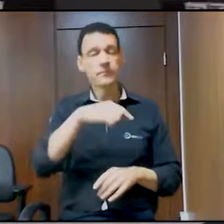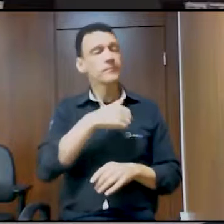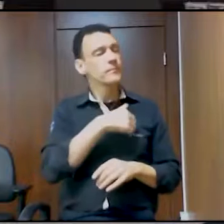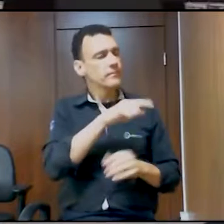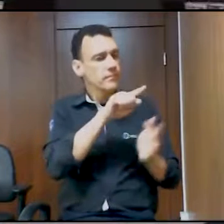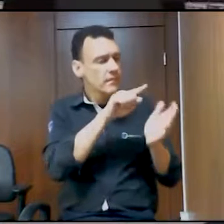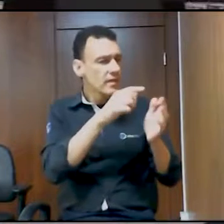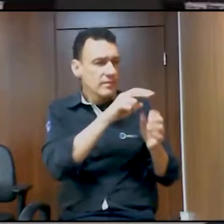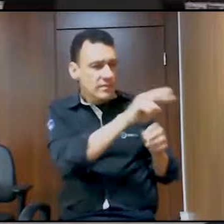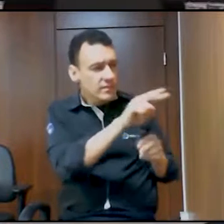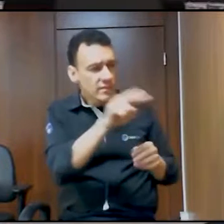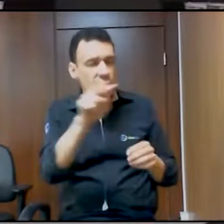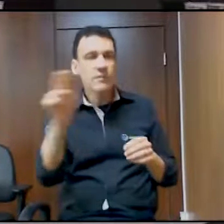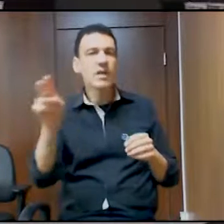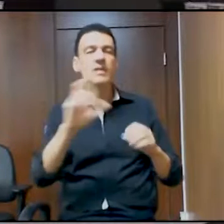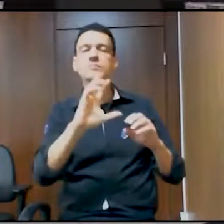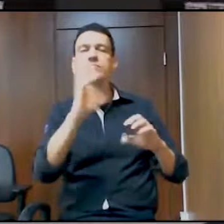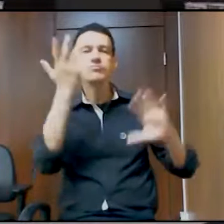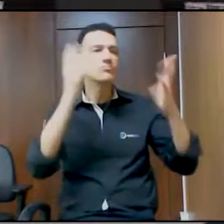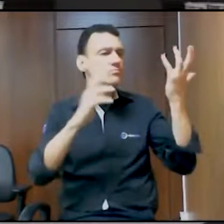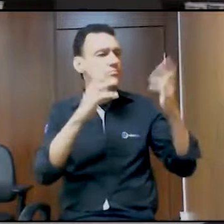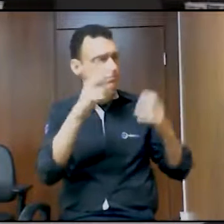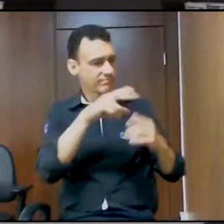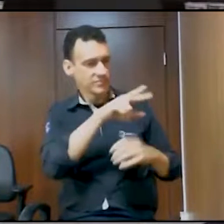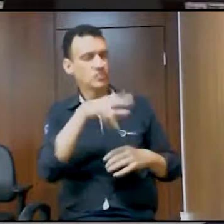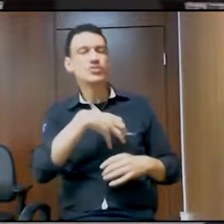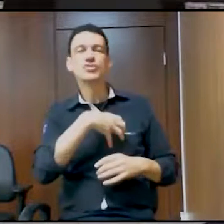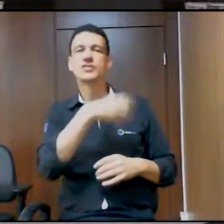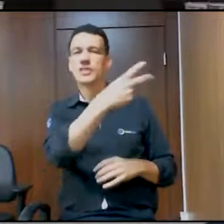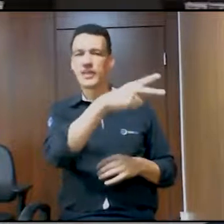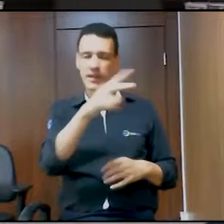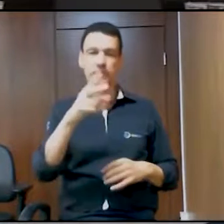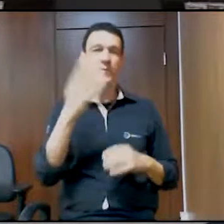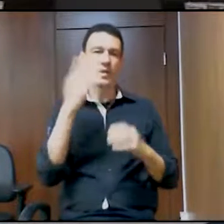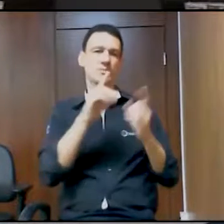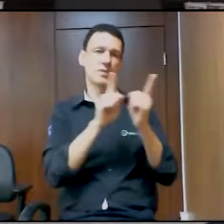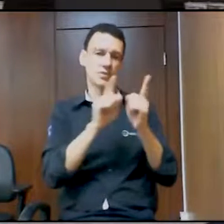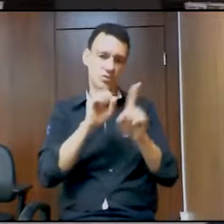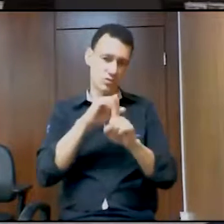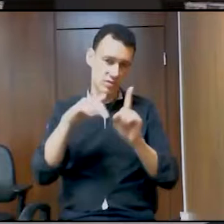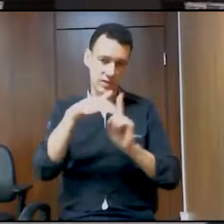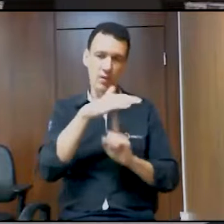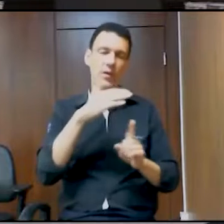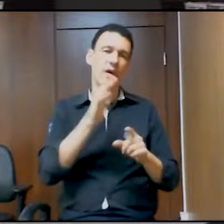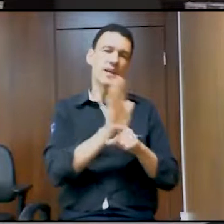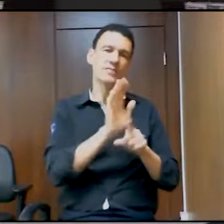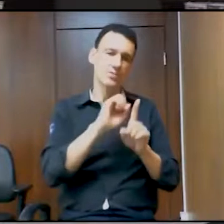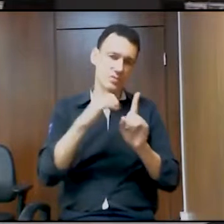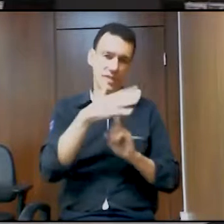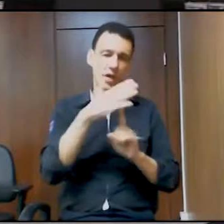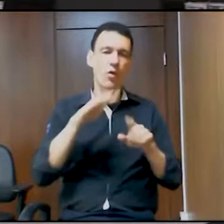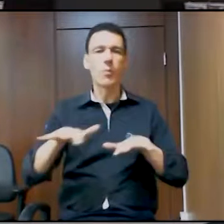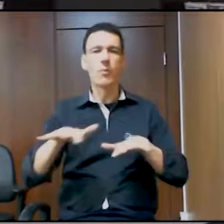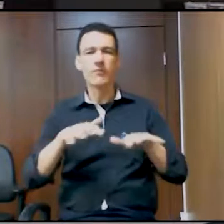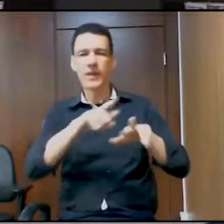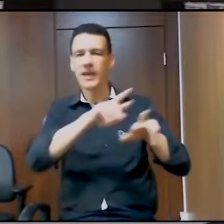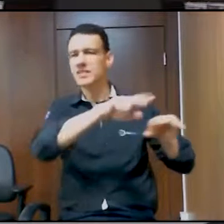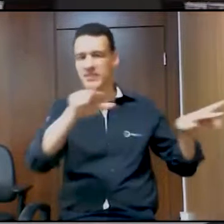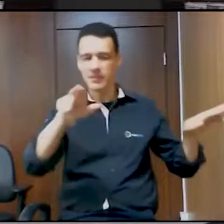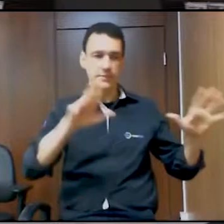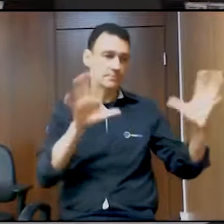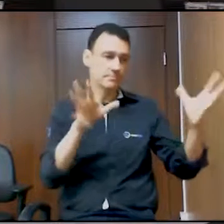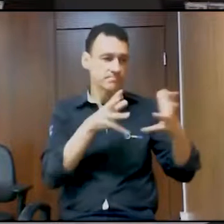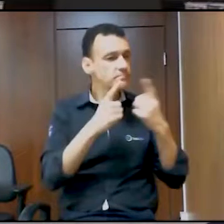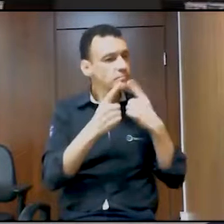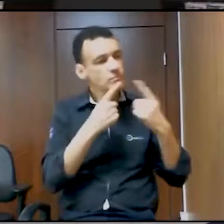para a População em Situação de Rua, que foi feita com participação social, foi feita com participação dos movimentos, Ela fala em